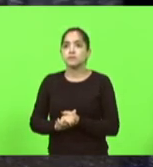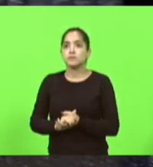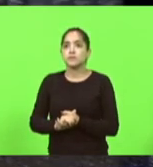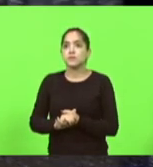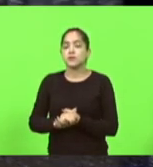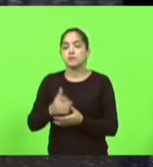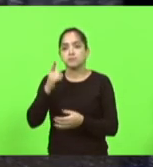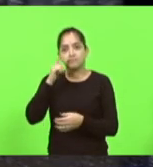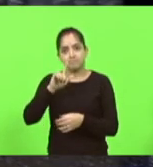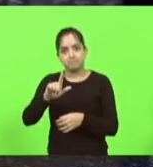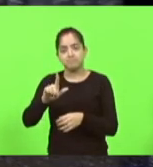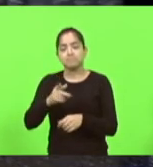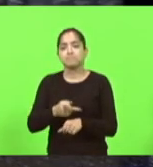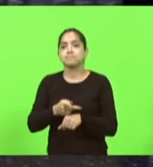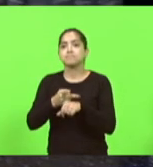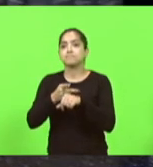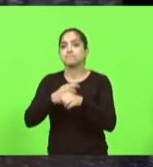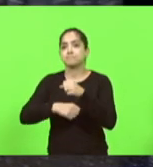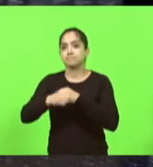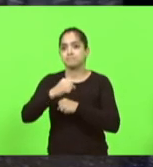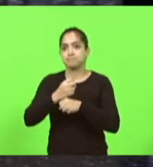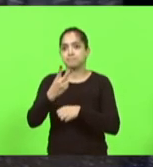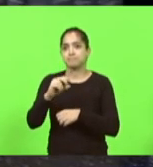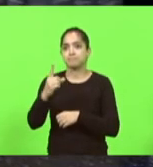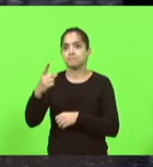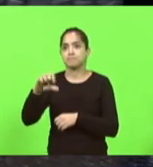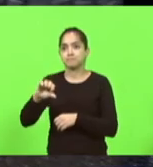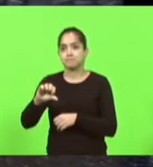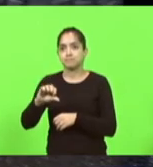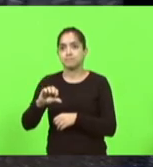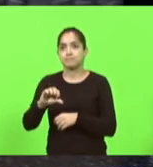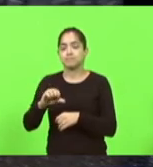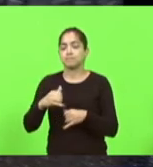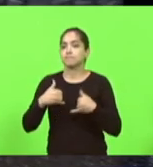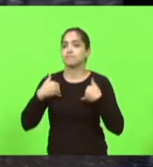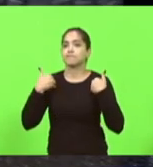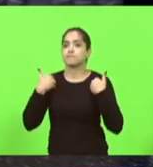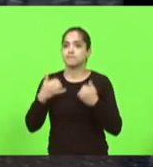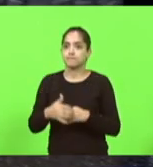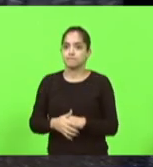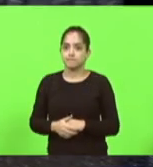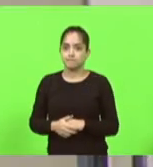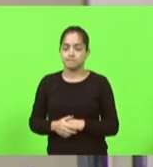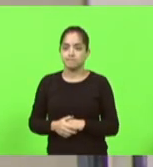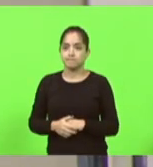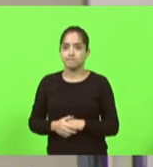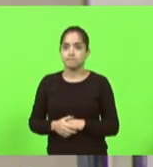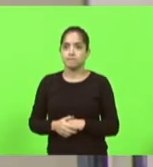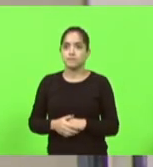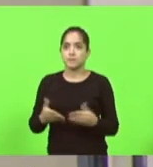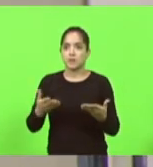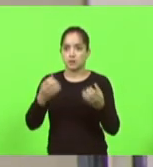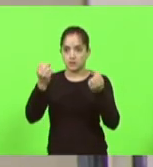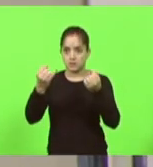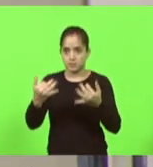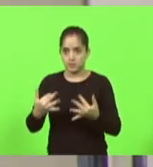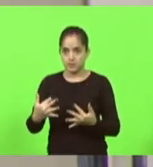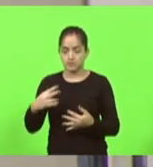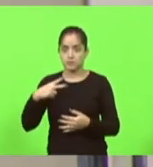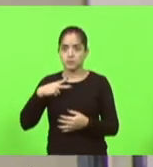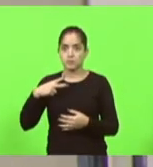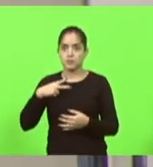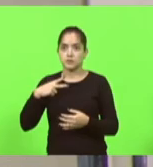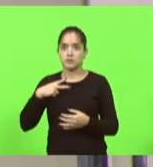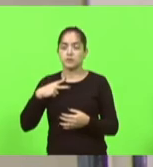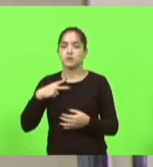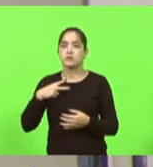Inovare Judiciário do ano passado, provido pelo STF. Um orgulho para Santa Catarina. Muito obrigado. Explicações pessoais. Fará uso da palavra pelo tempo de até